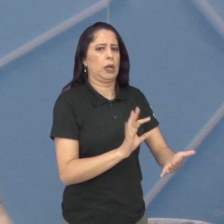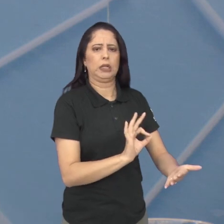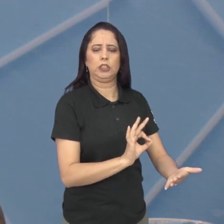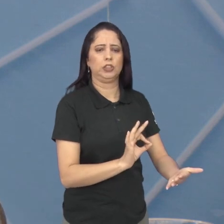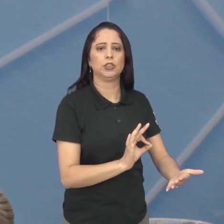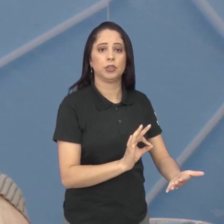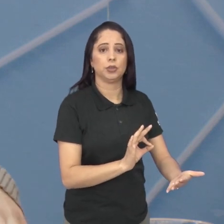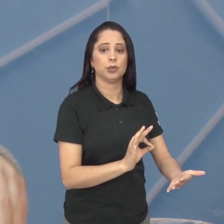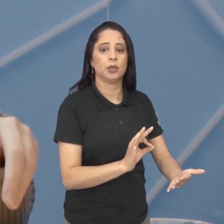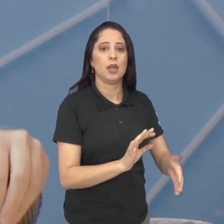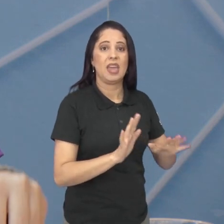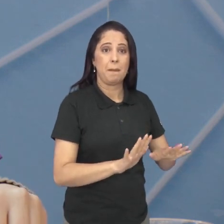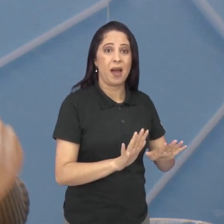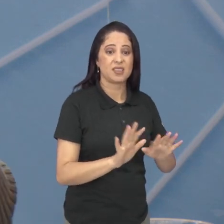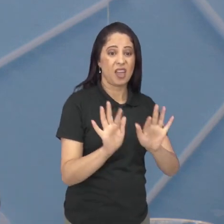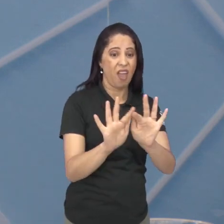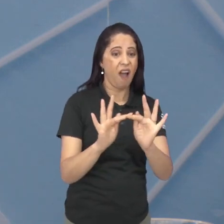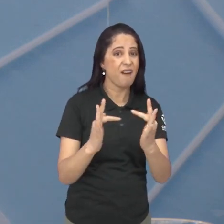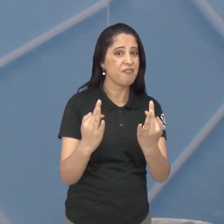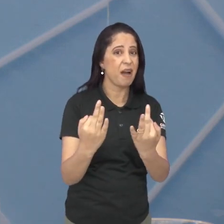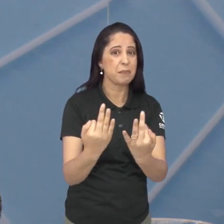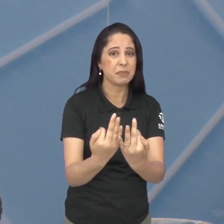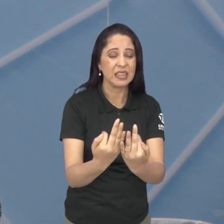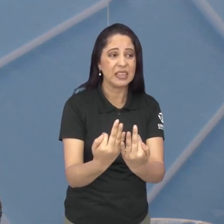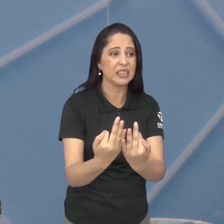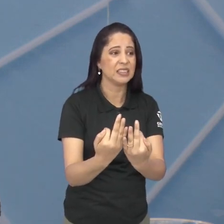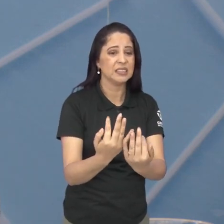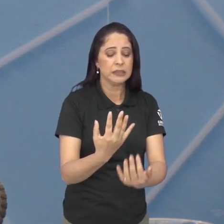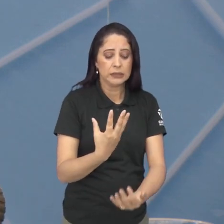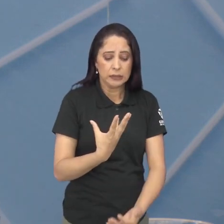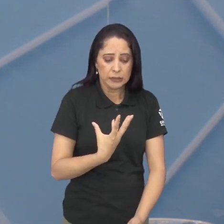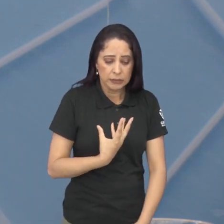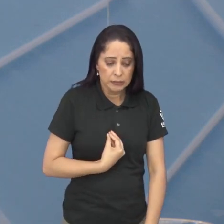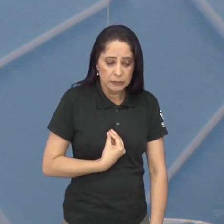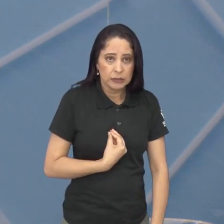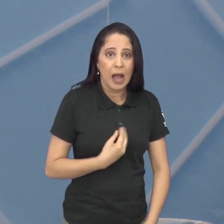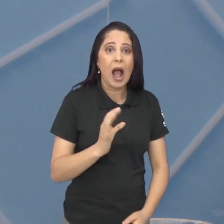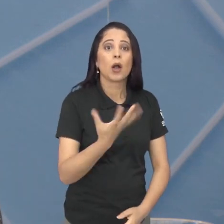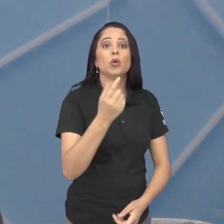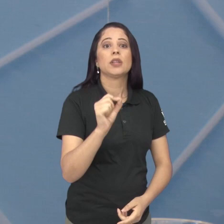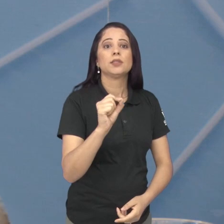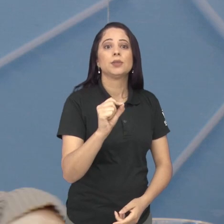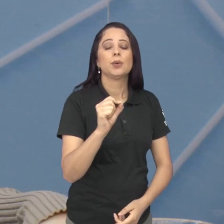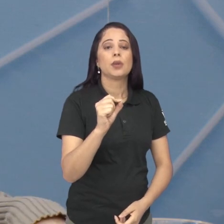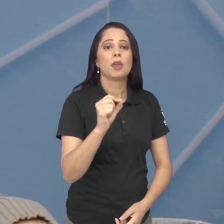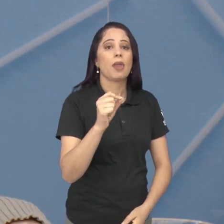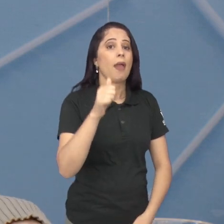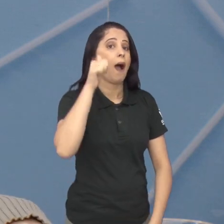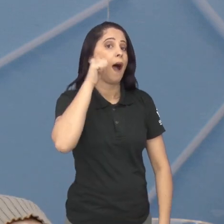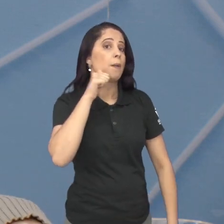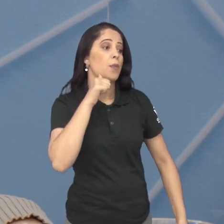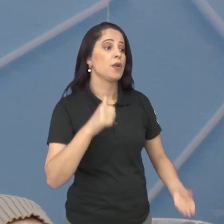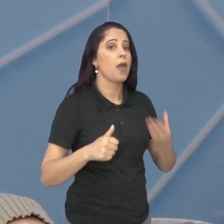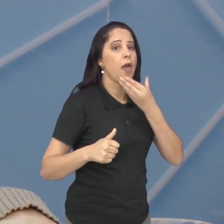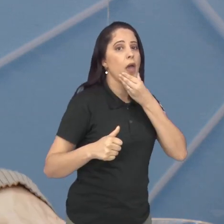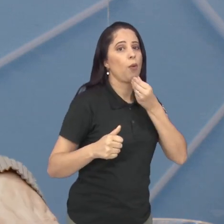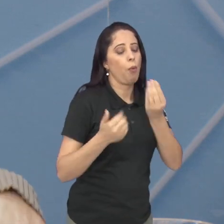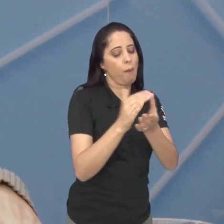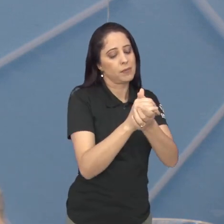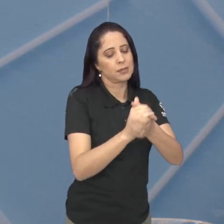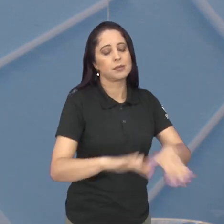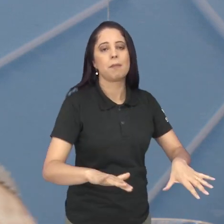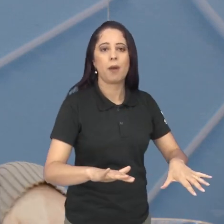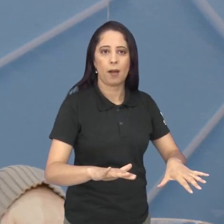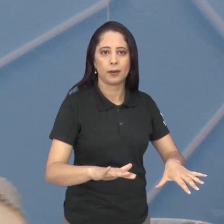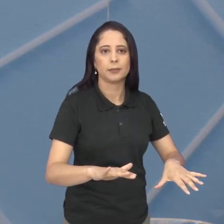essa doença mental que acarreta toda a família, ela acaba fazendo com que o casamento se desgaste muito. Então,